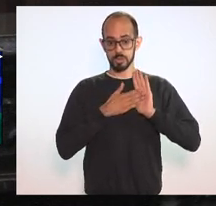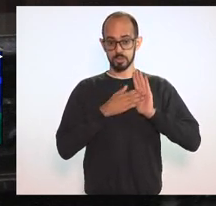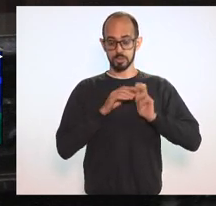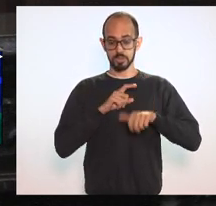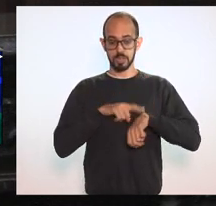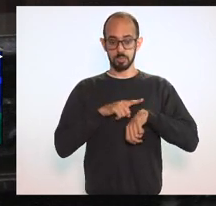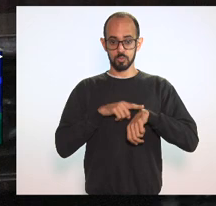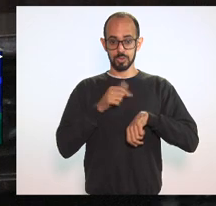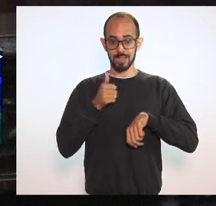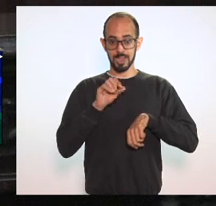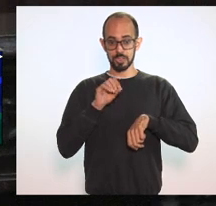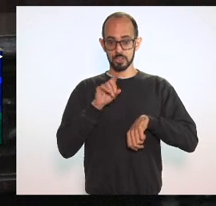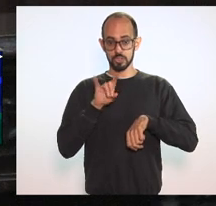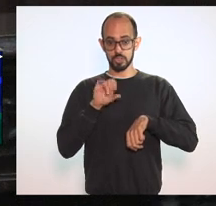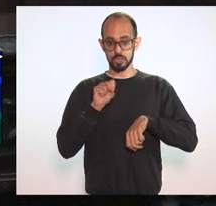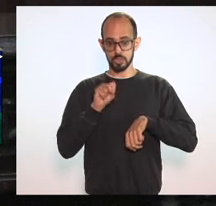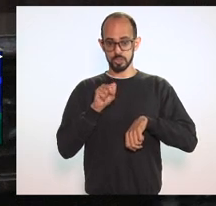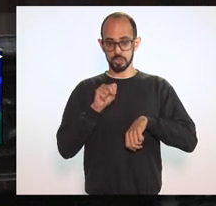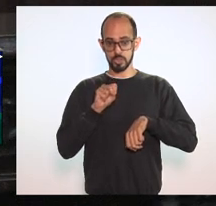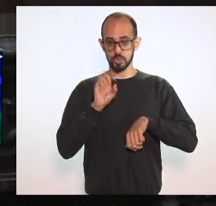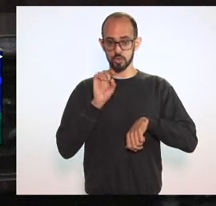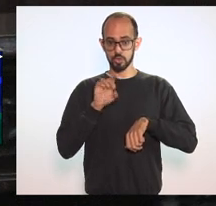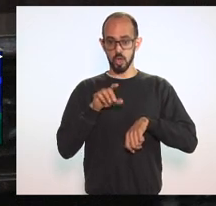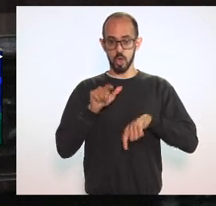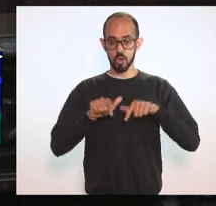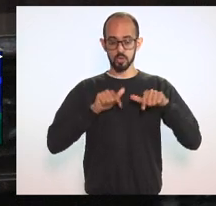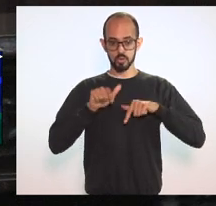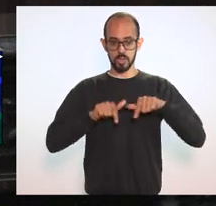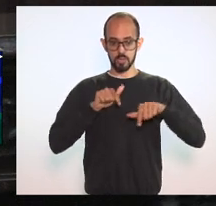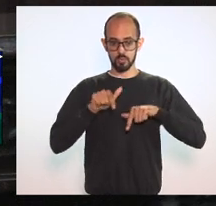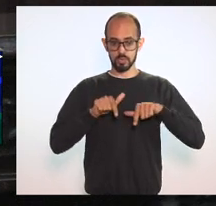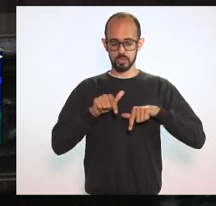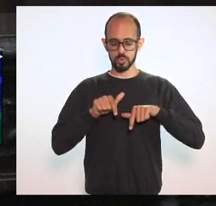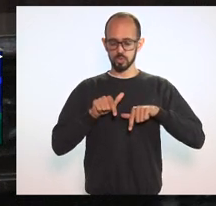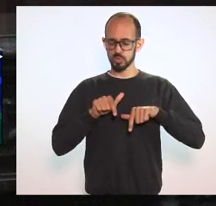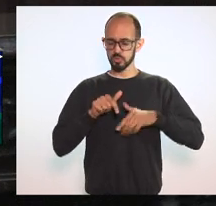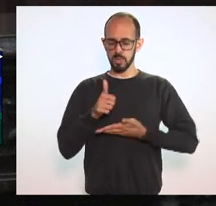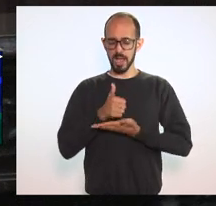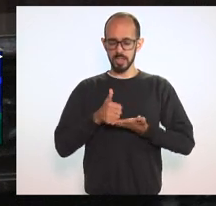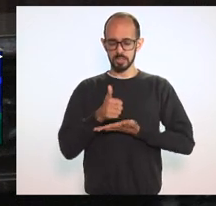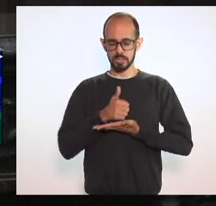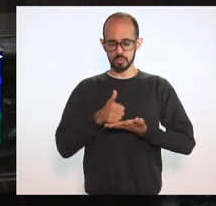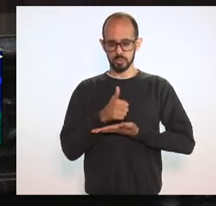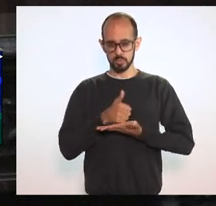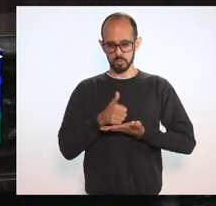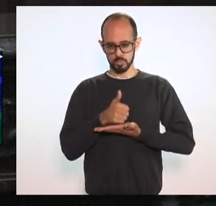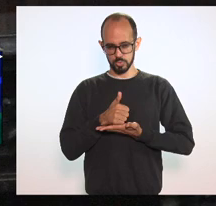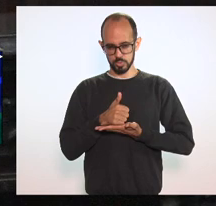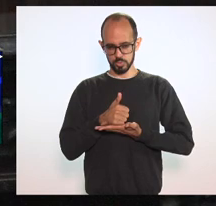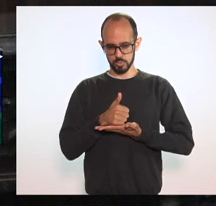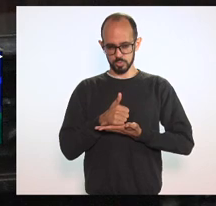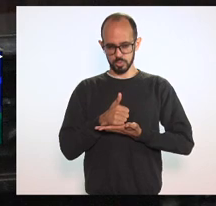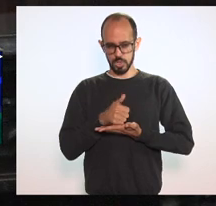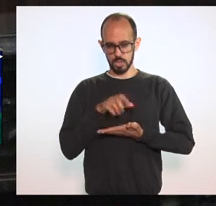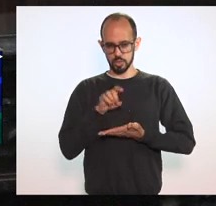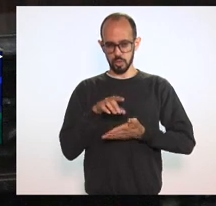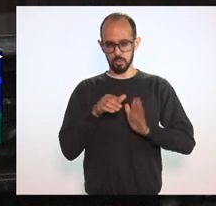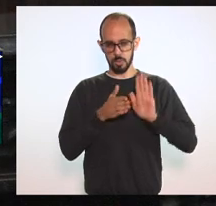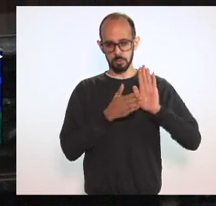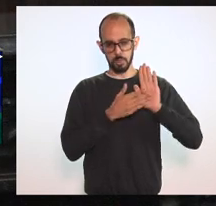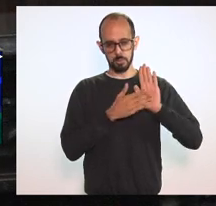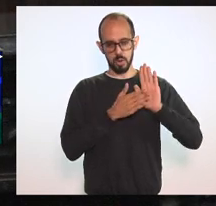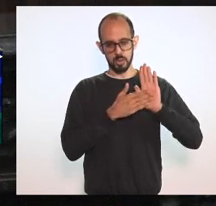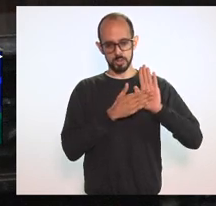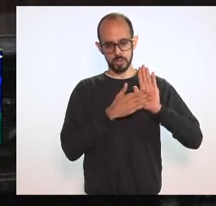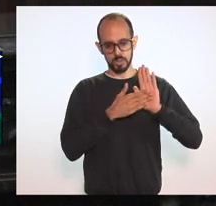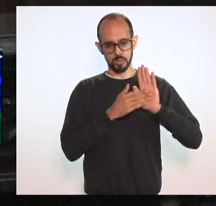de dez dias apenas os serviços essenciais deputada Célia e apenas uma proposta